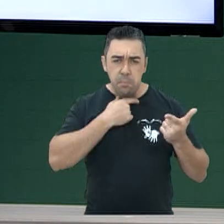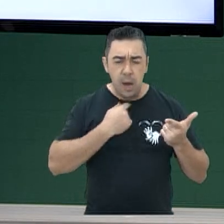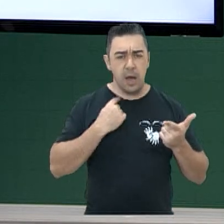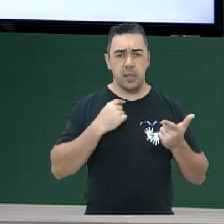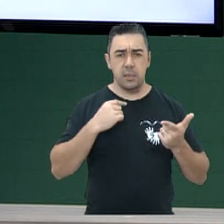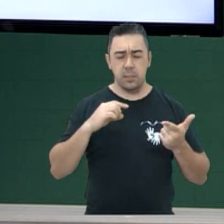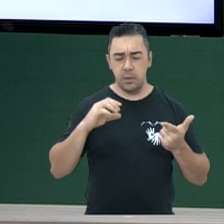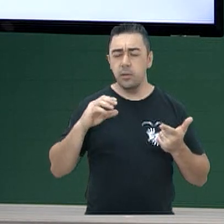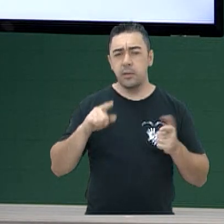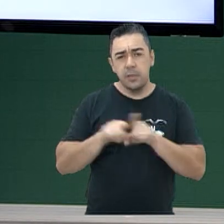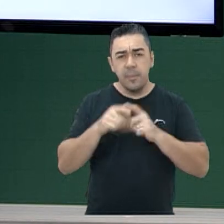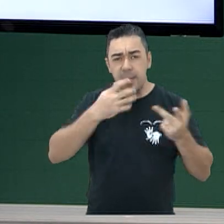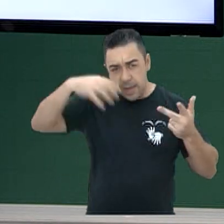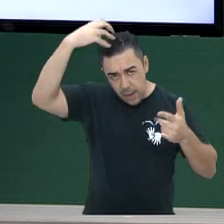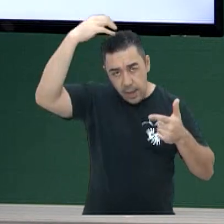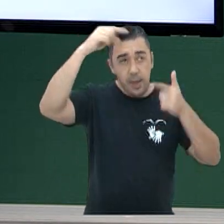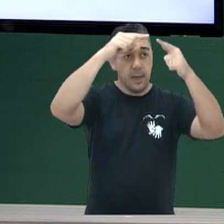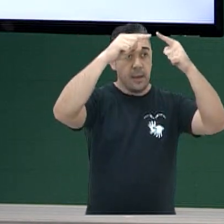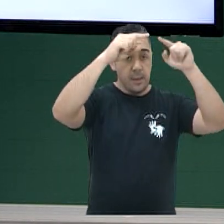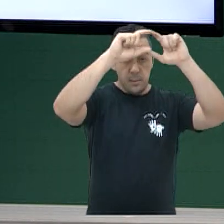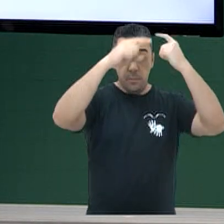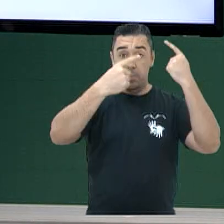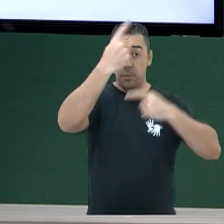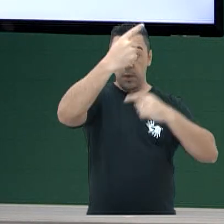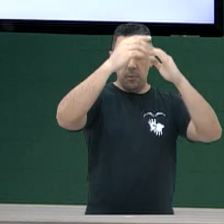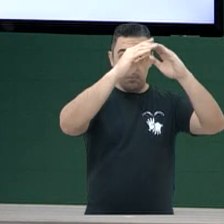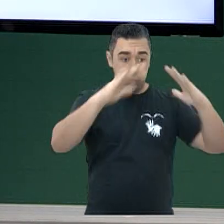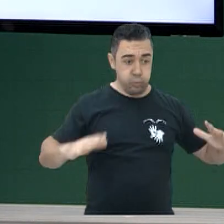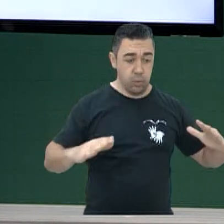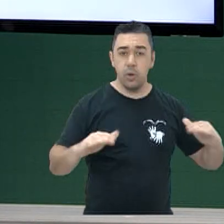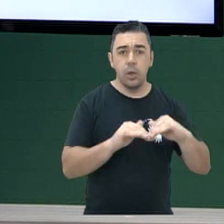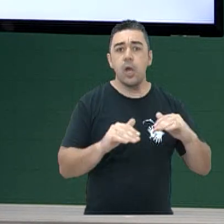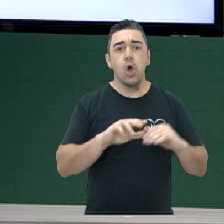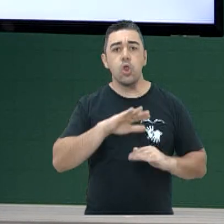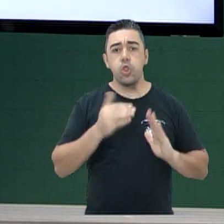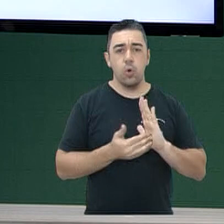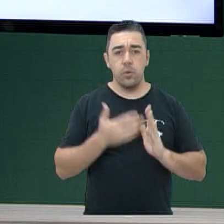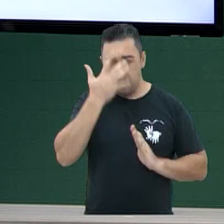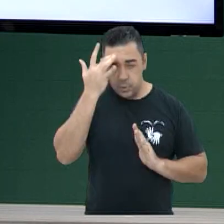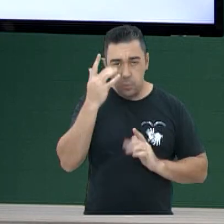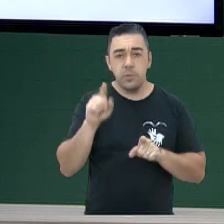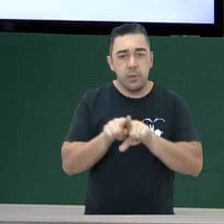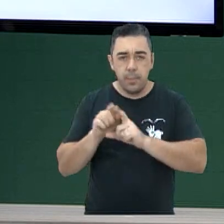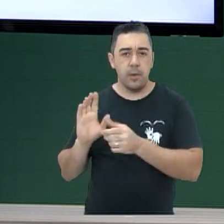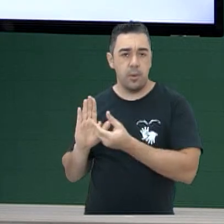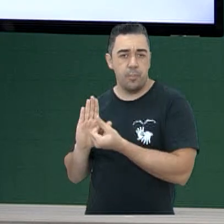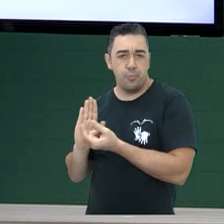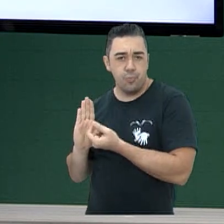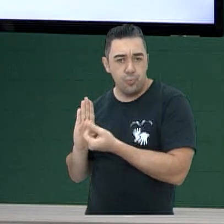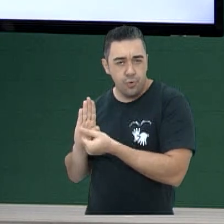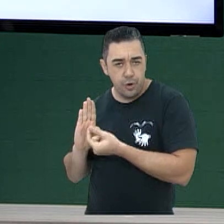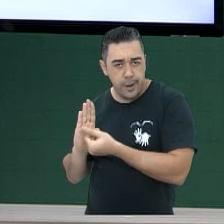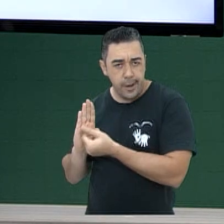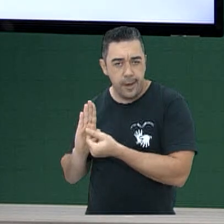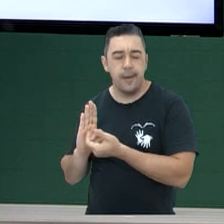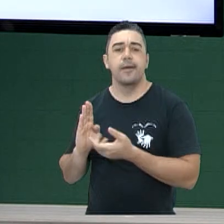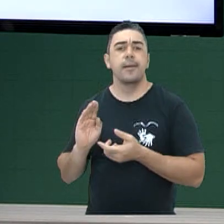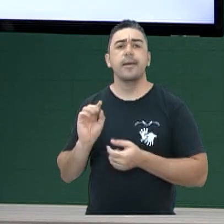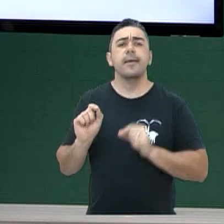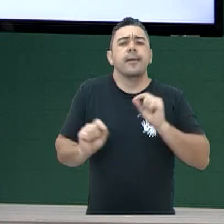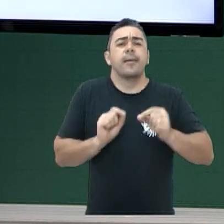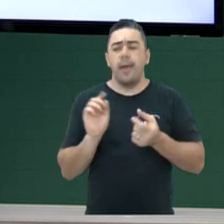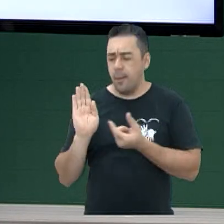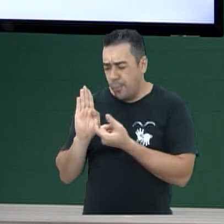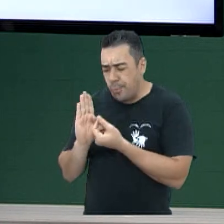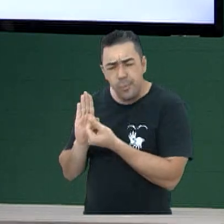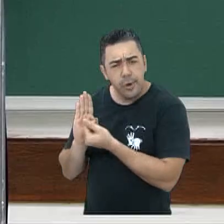nobreza, restante da população, né, que seriam todo mundo, inclusive os burgueses. E quem são os burgueses nesse período que a gente está